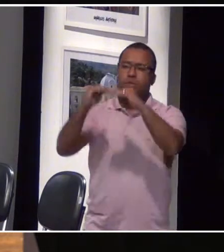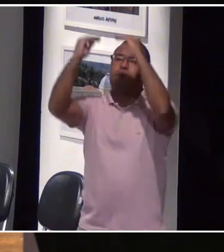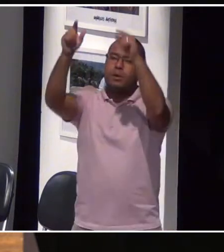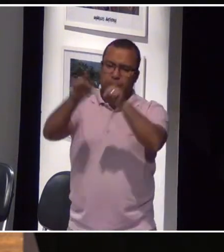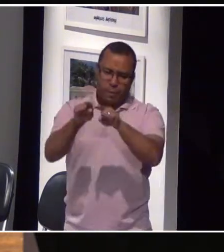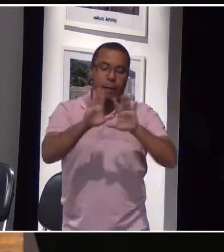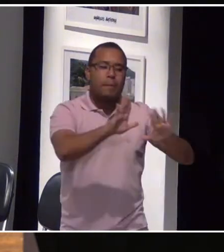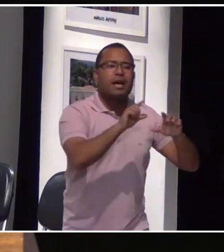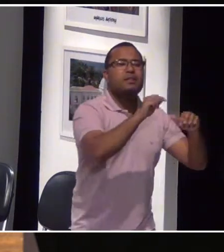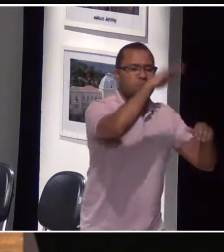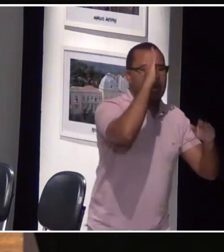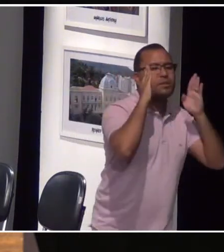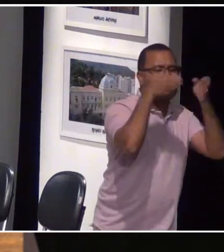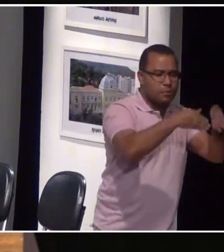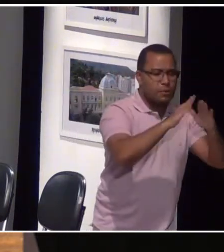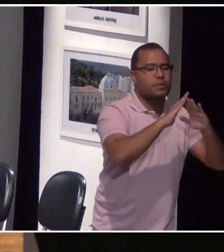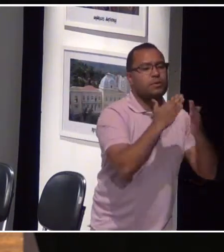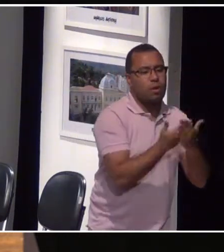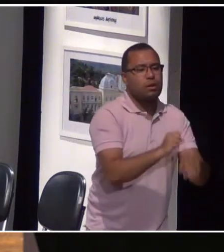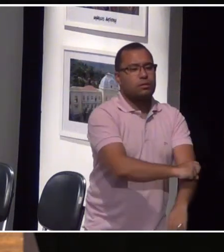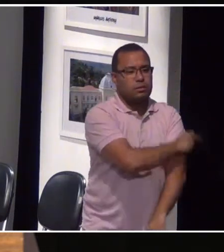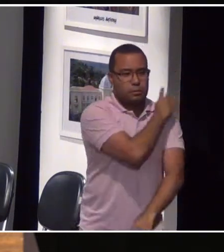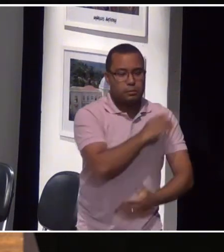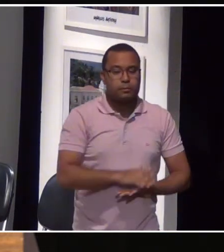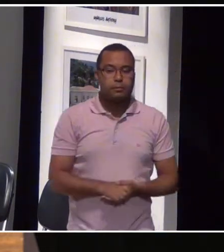superior também, mas aí é um contínuo. Né?